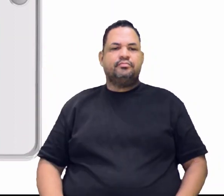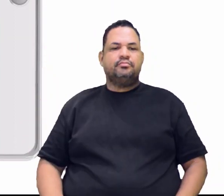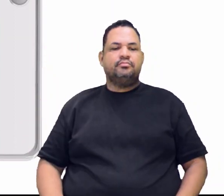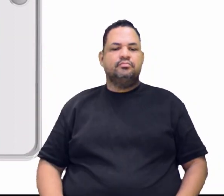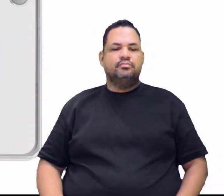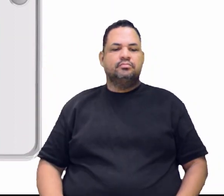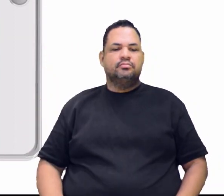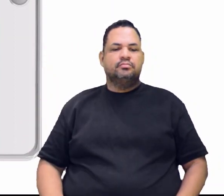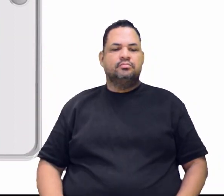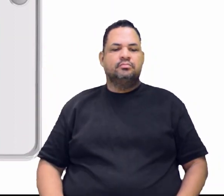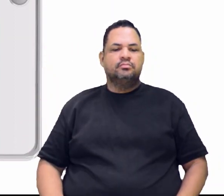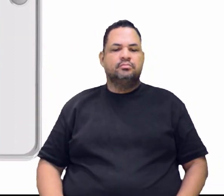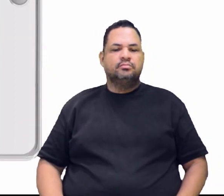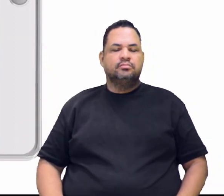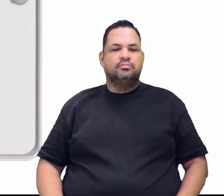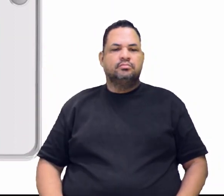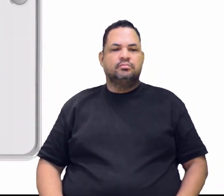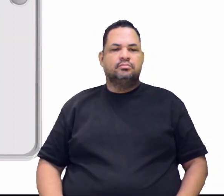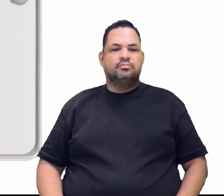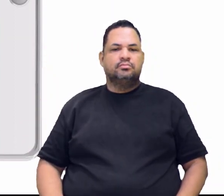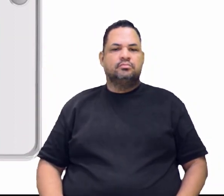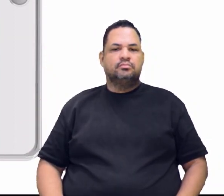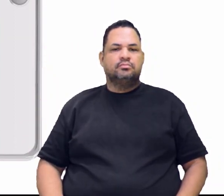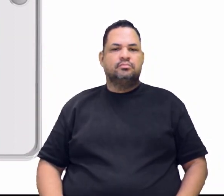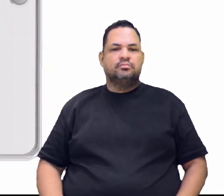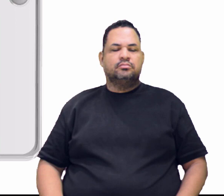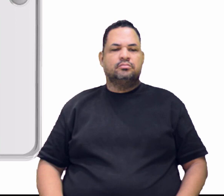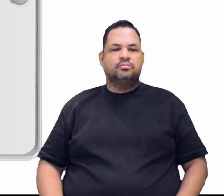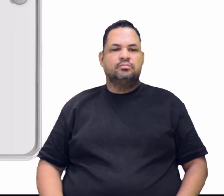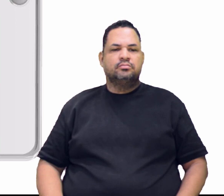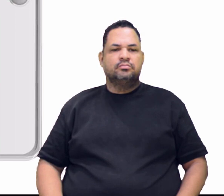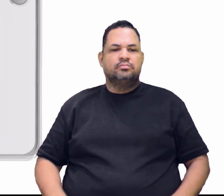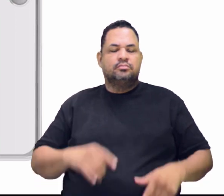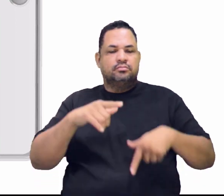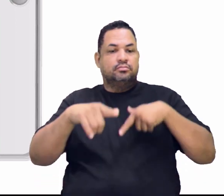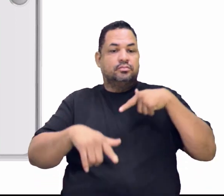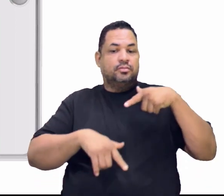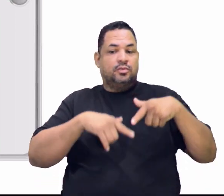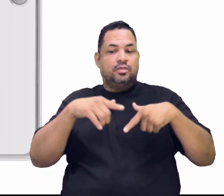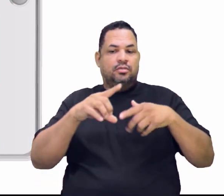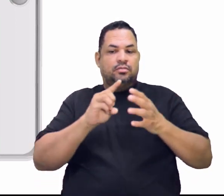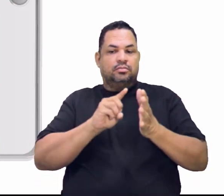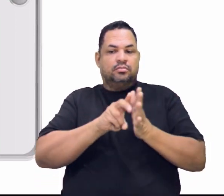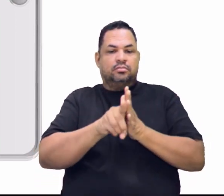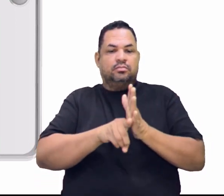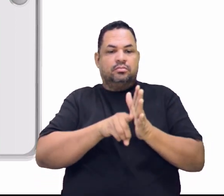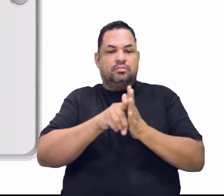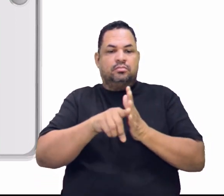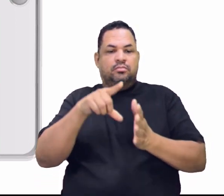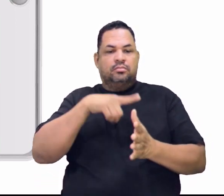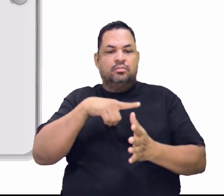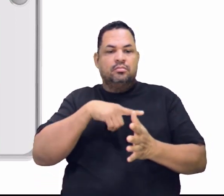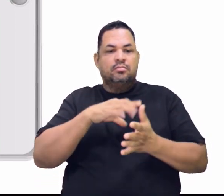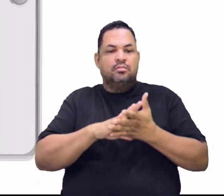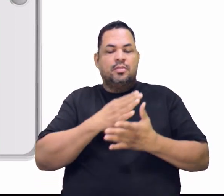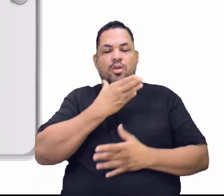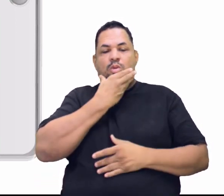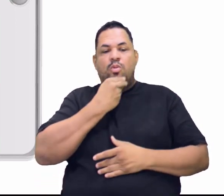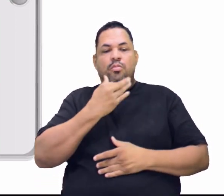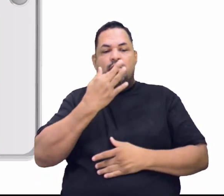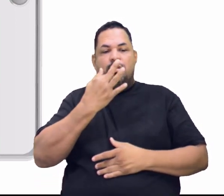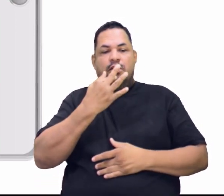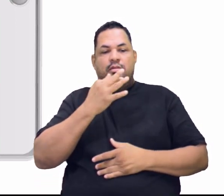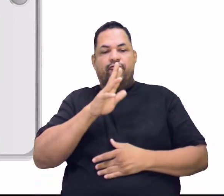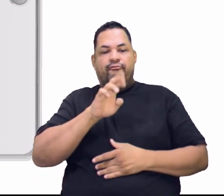Aí... Quando falávamos sobre os trabalhadores da Estrada de Ferro André Mamoré, Eu tenho a figura de pessoal